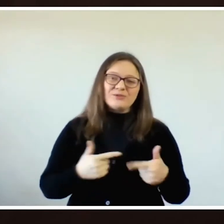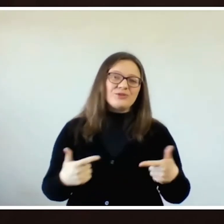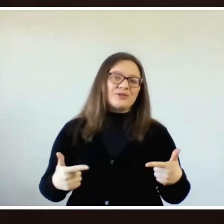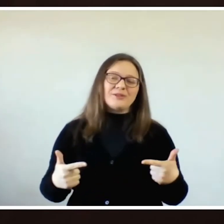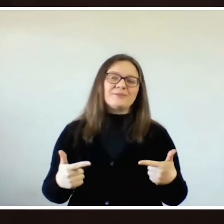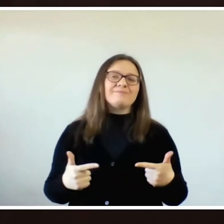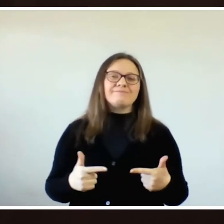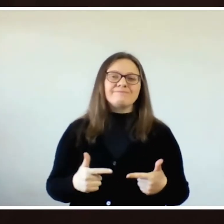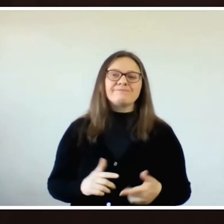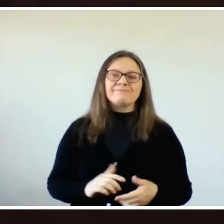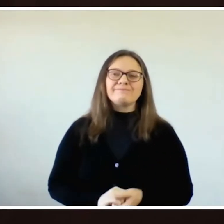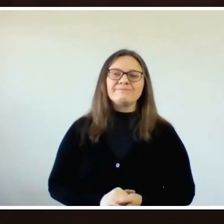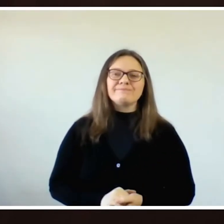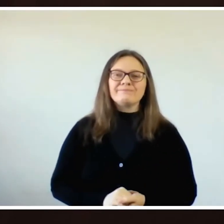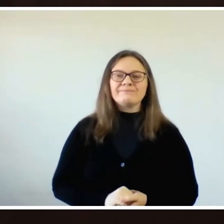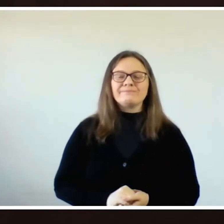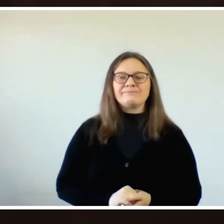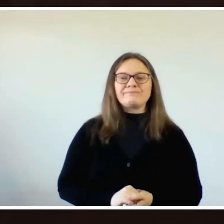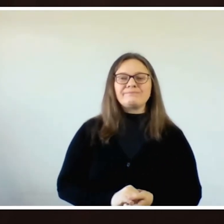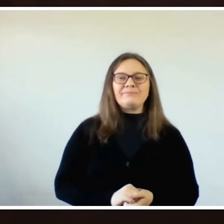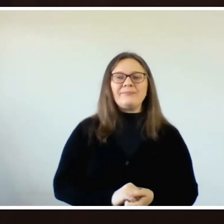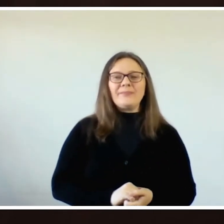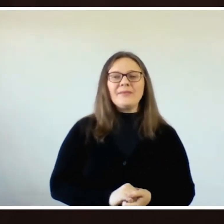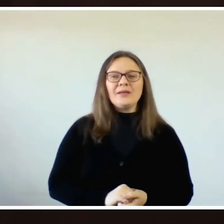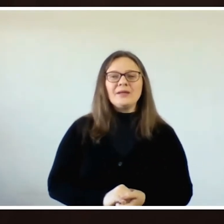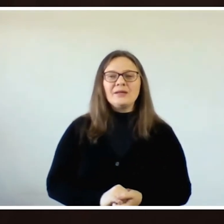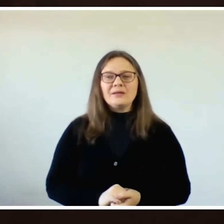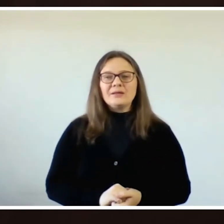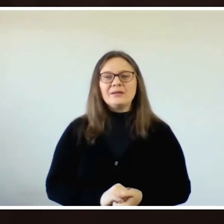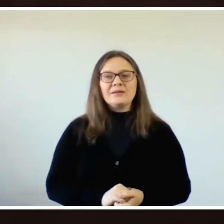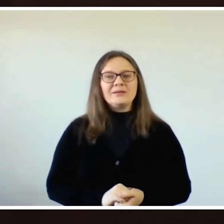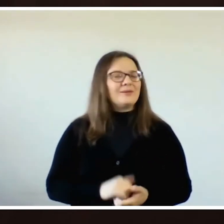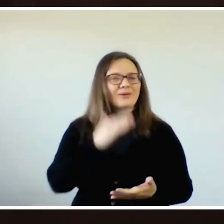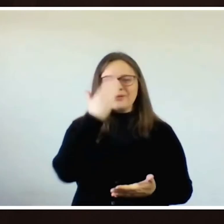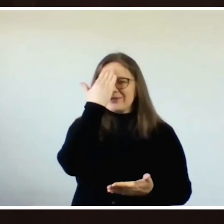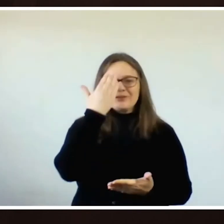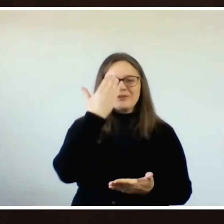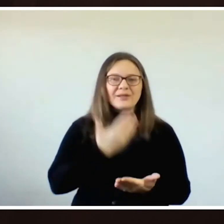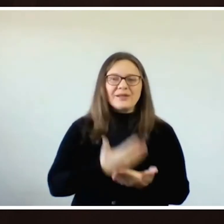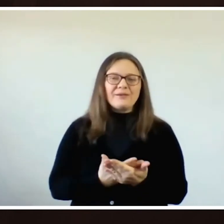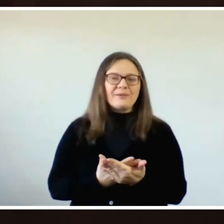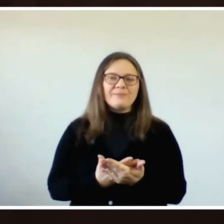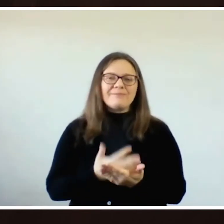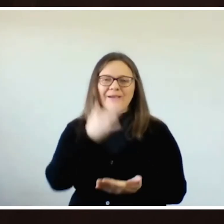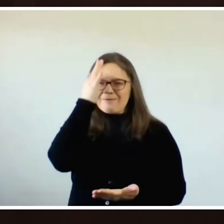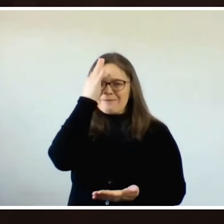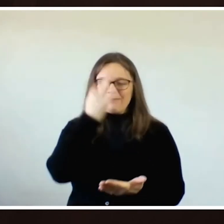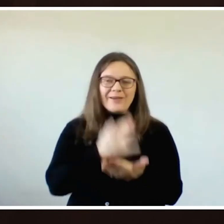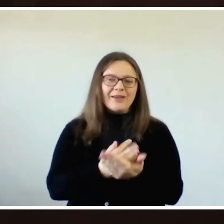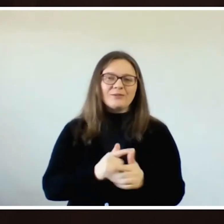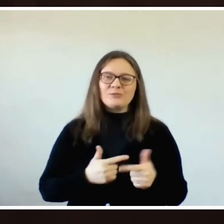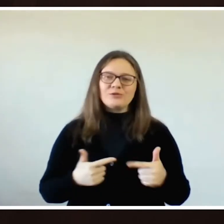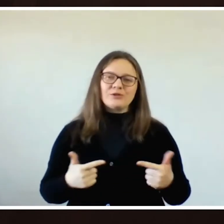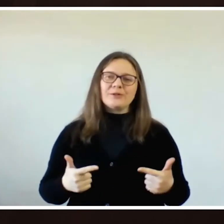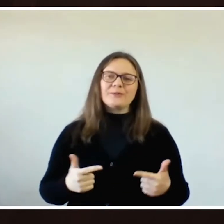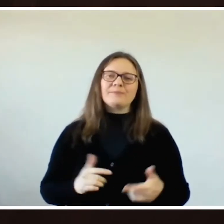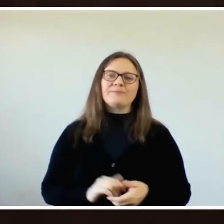deserto. E a mesma incredulidade está fazendo a igreja sofrer tudo isso. Ó Senhor Jesus!